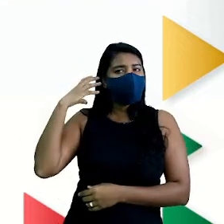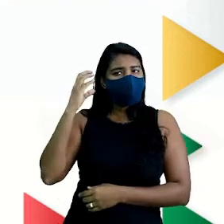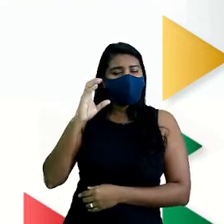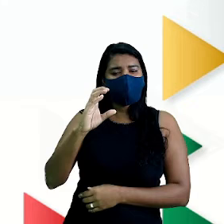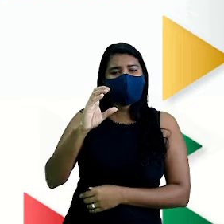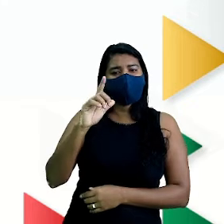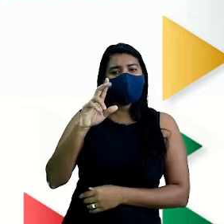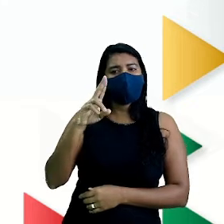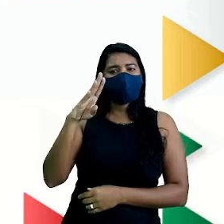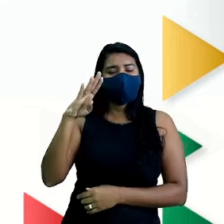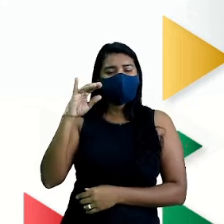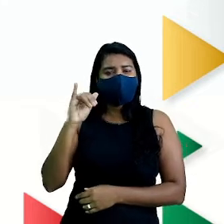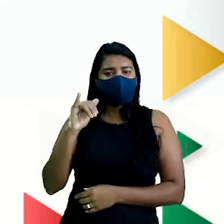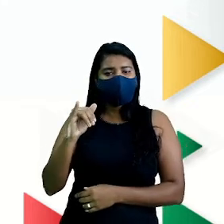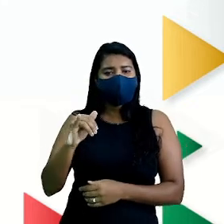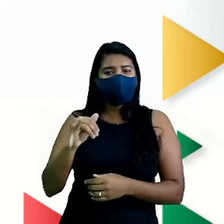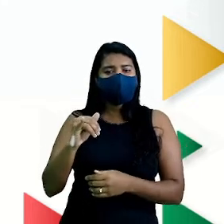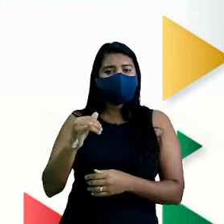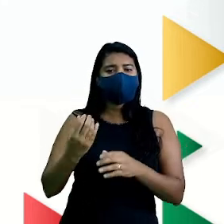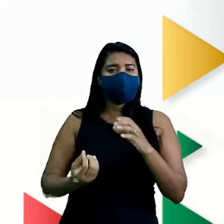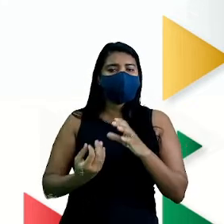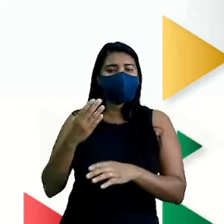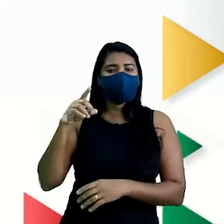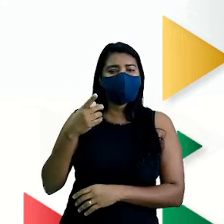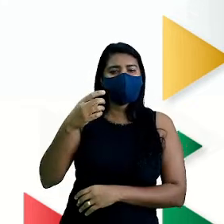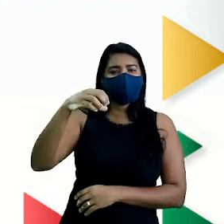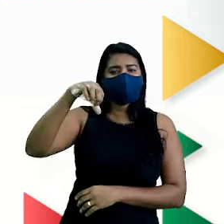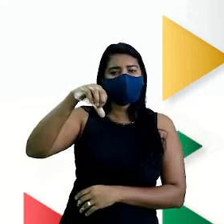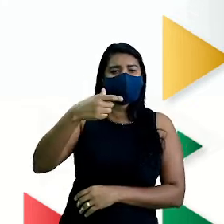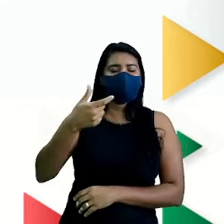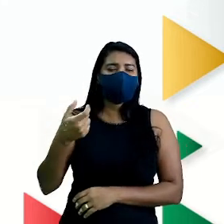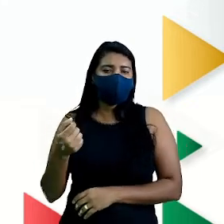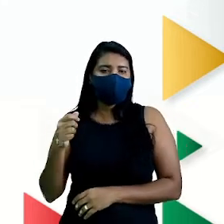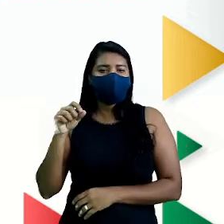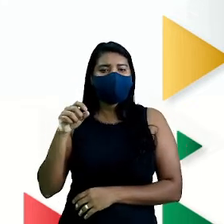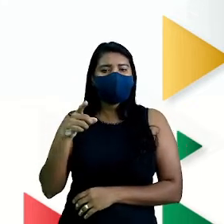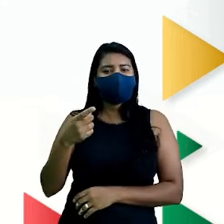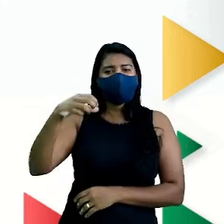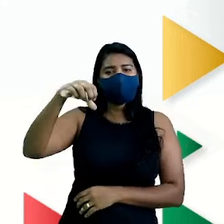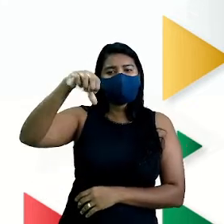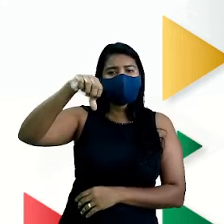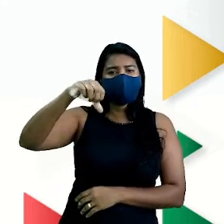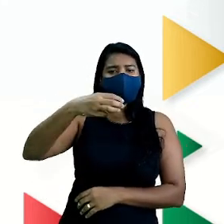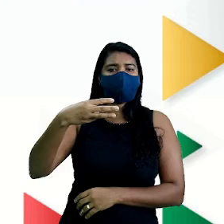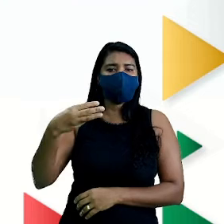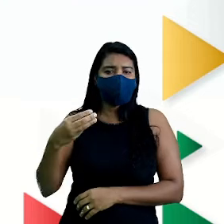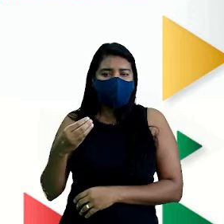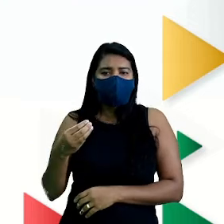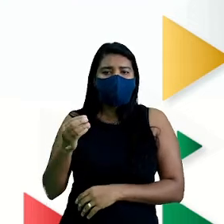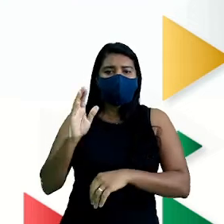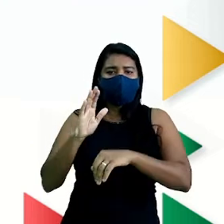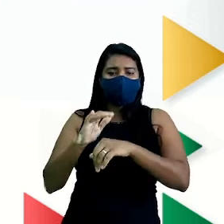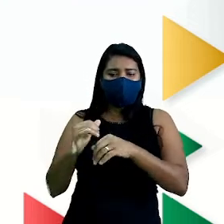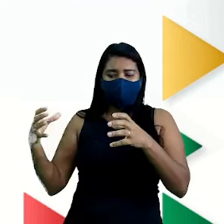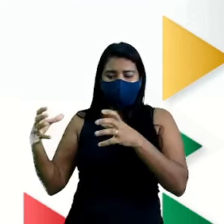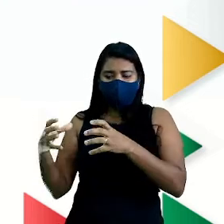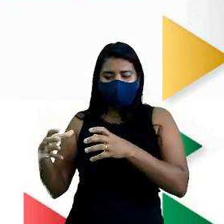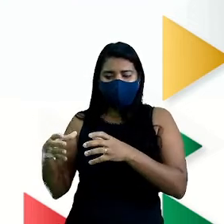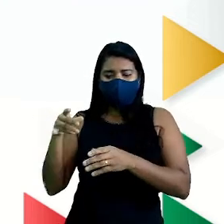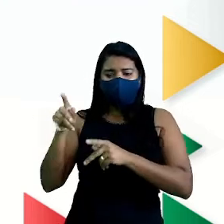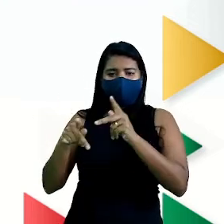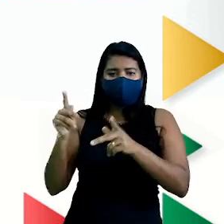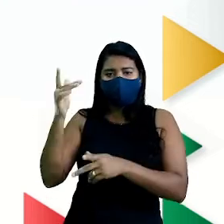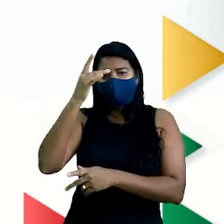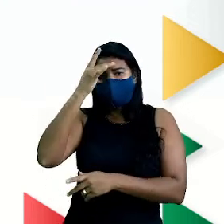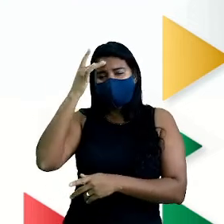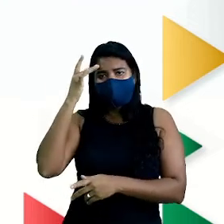Clube surgiu em 1920, em 1930 colocou um programa de auditório, né, com o maestro Nelson Ferreira,